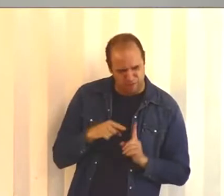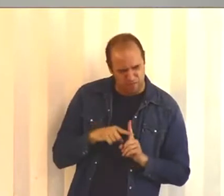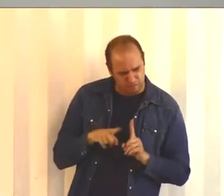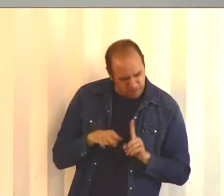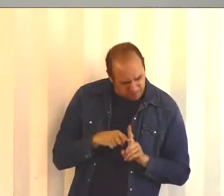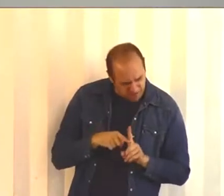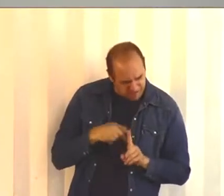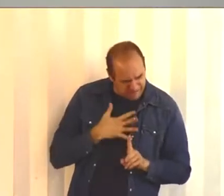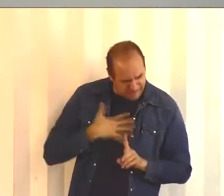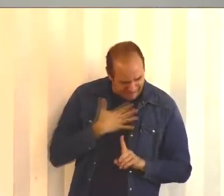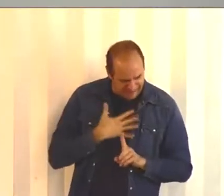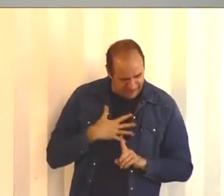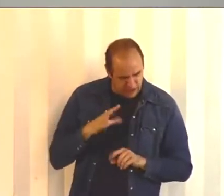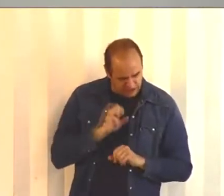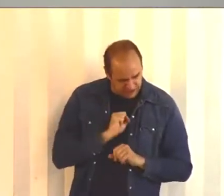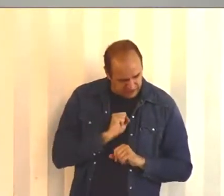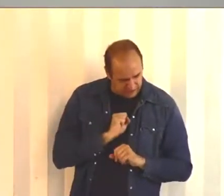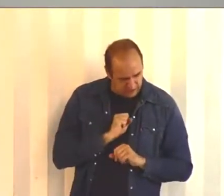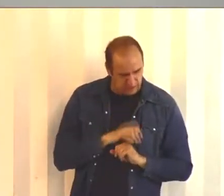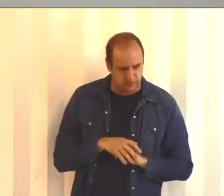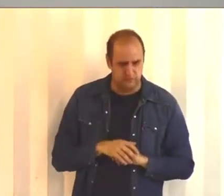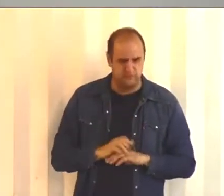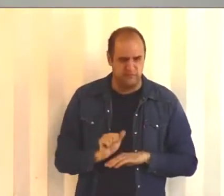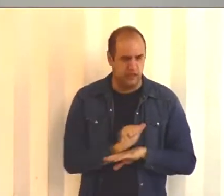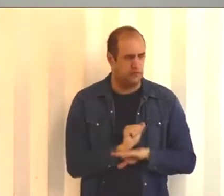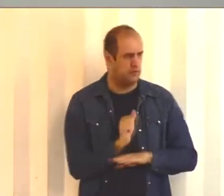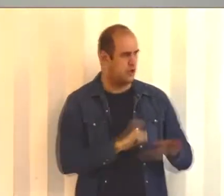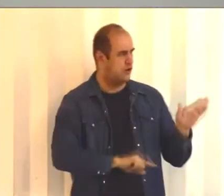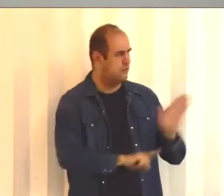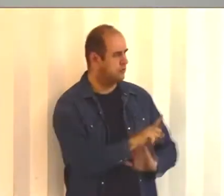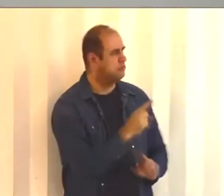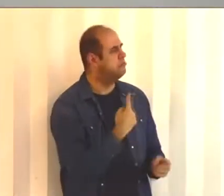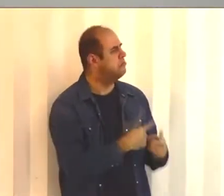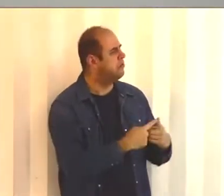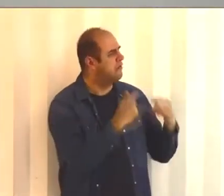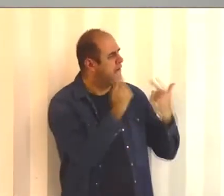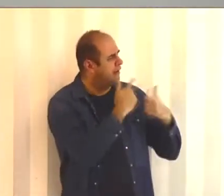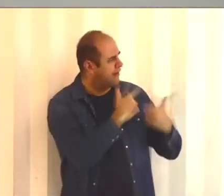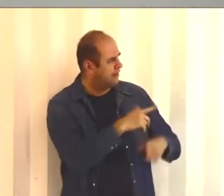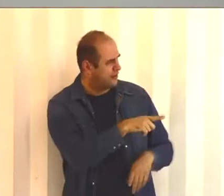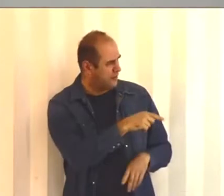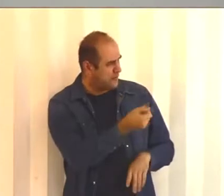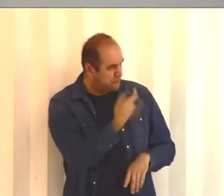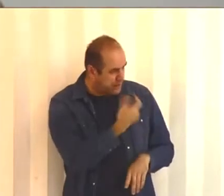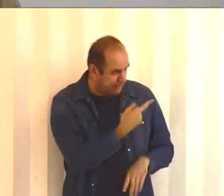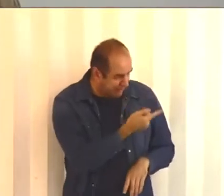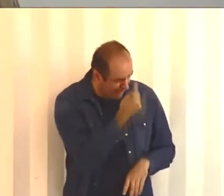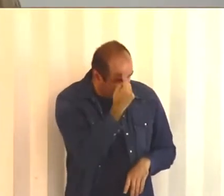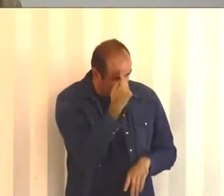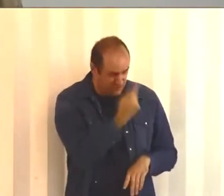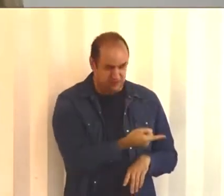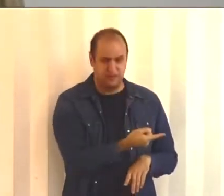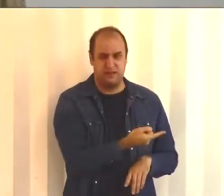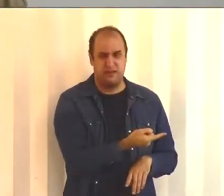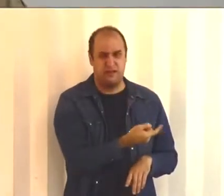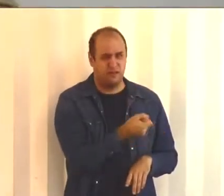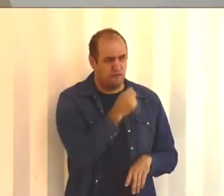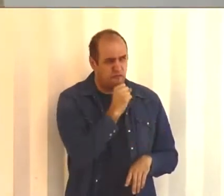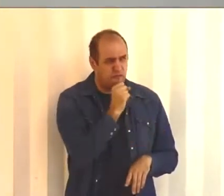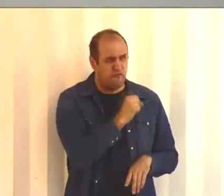prazer. Disse o Senhor a Abraão: por que se riu Sara, dizendo: será verdade que darei ainda à luz sendo